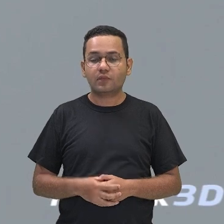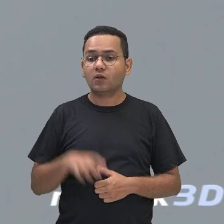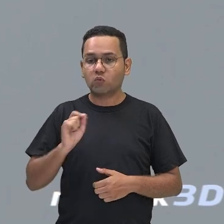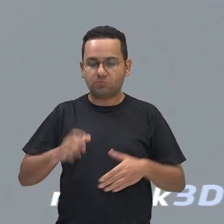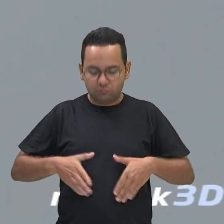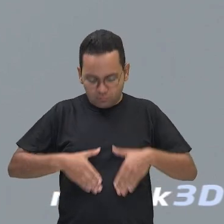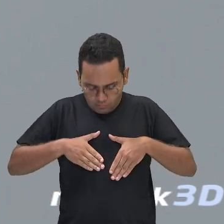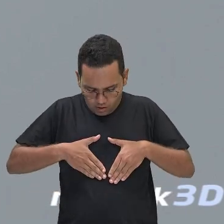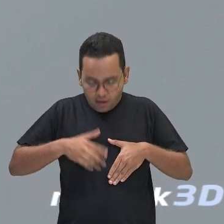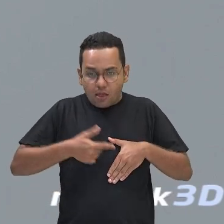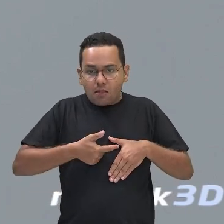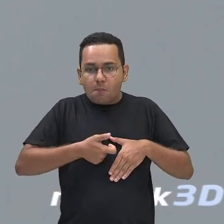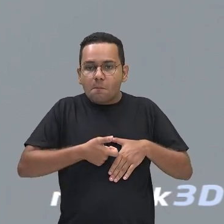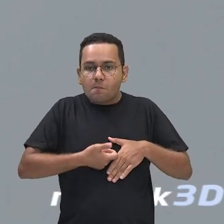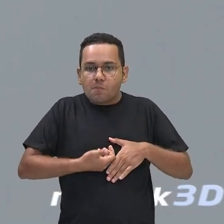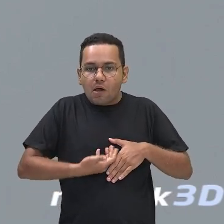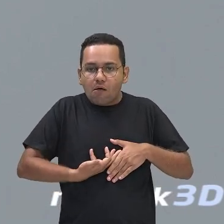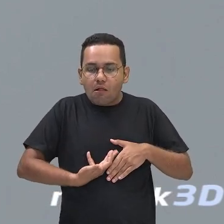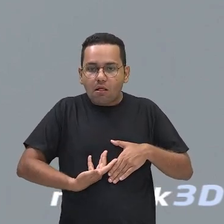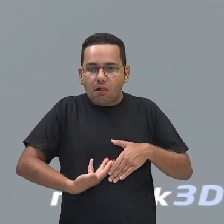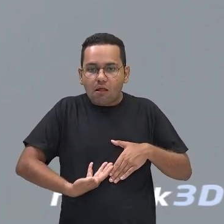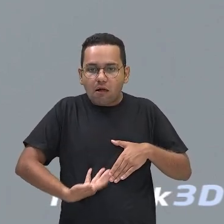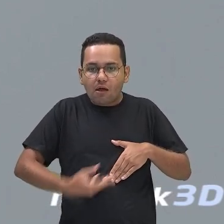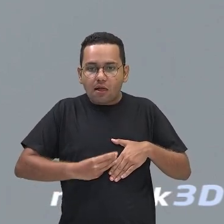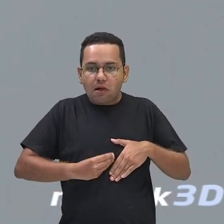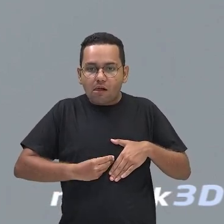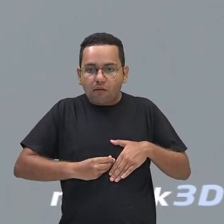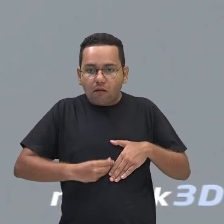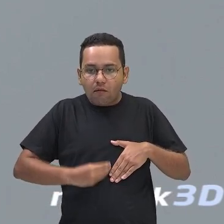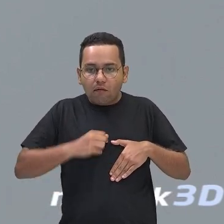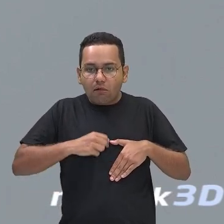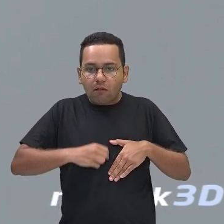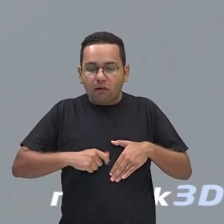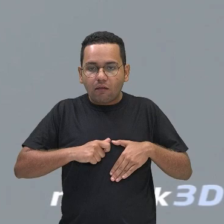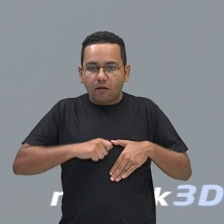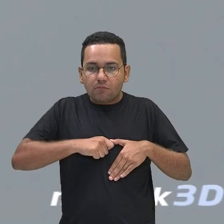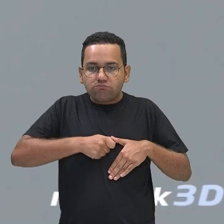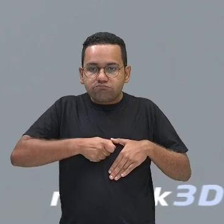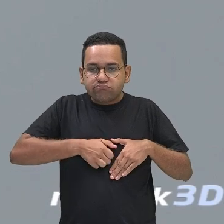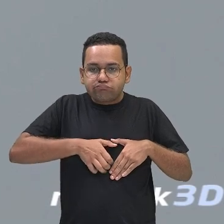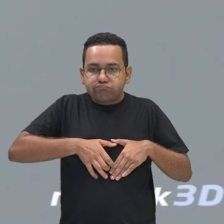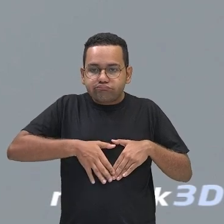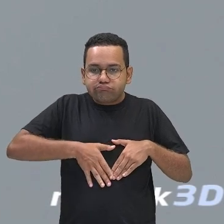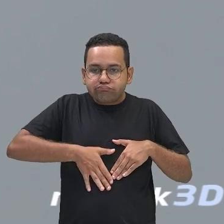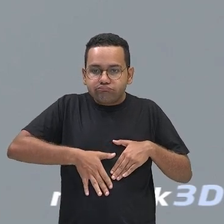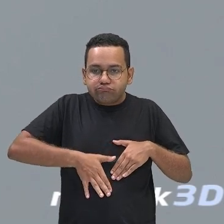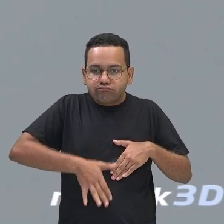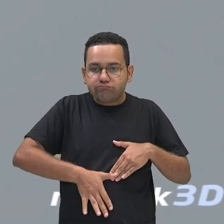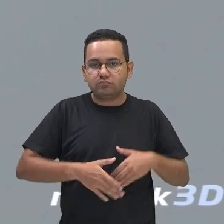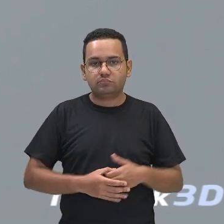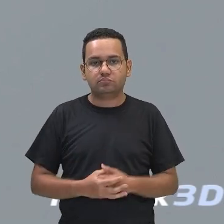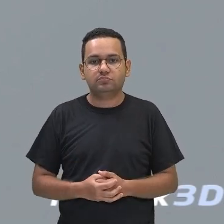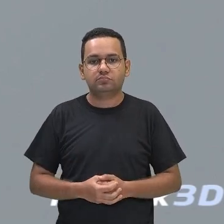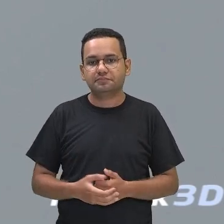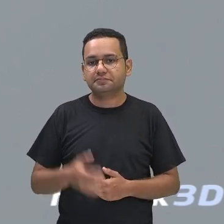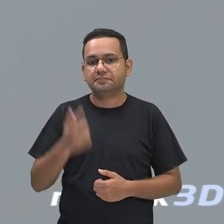descamamento do endométrio, o tecido que reveste o útero, e ele vai